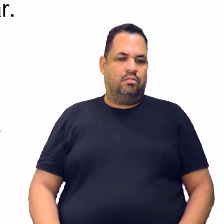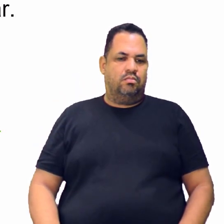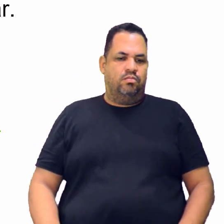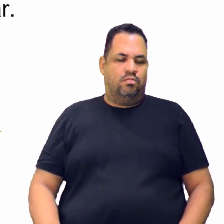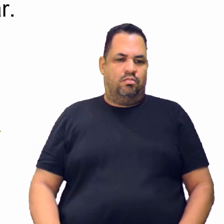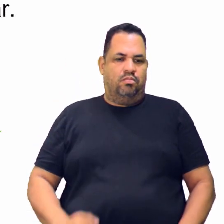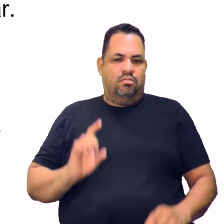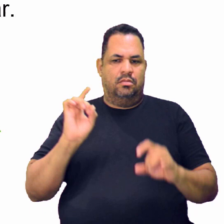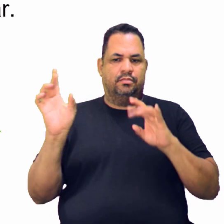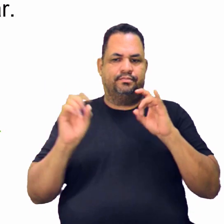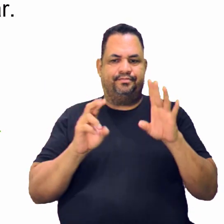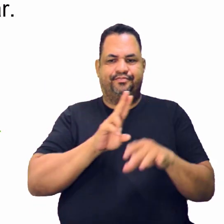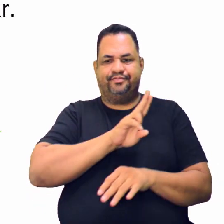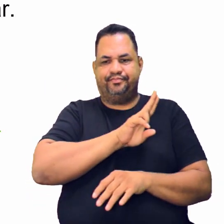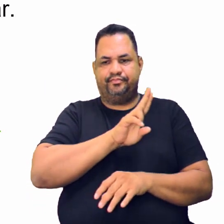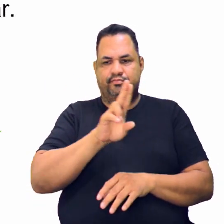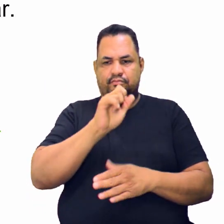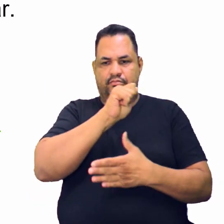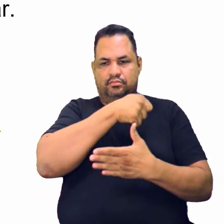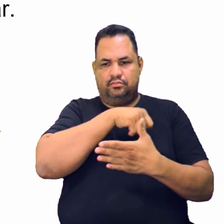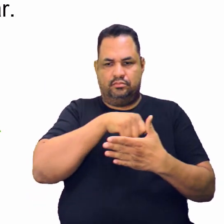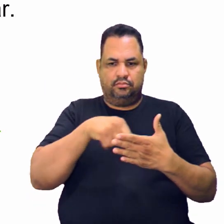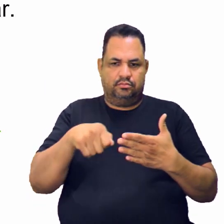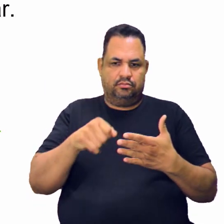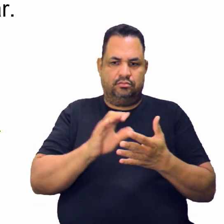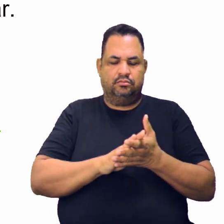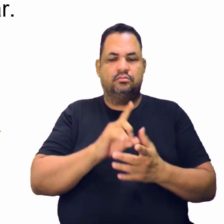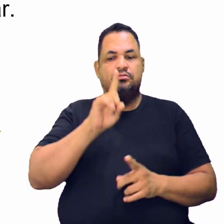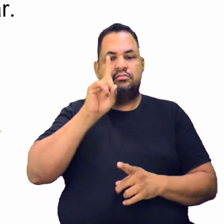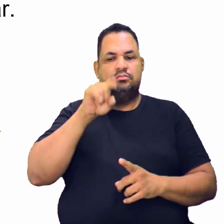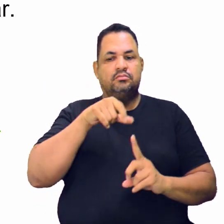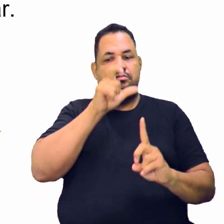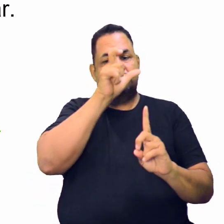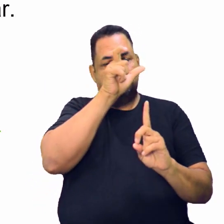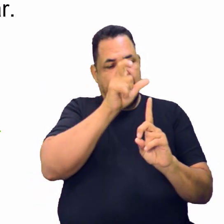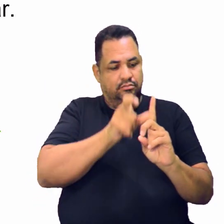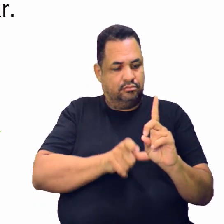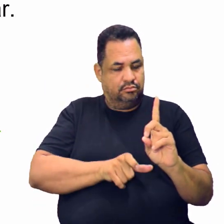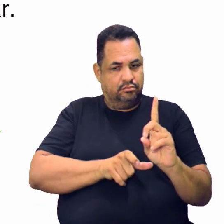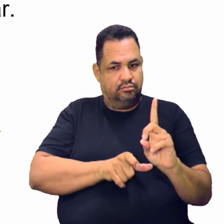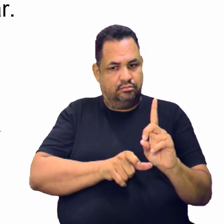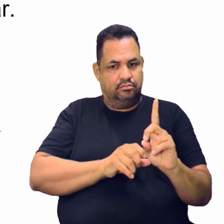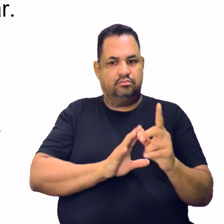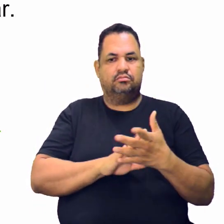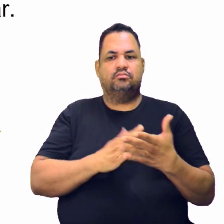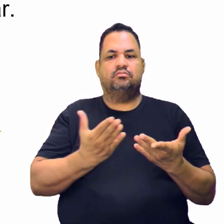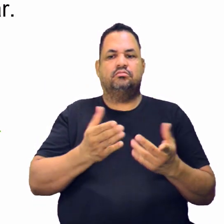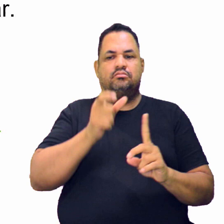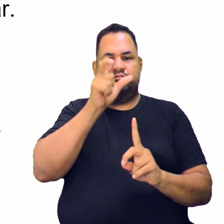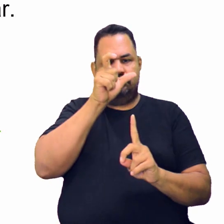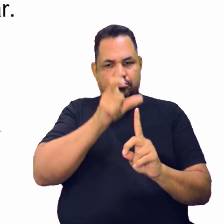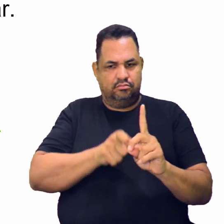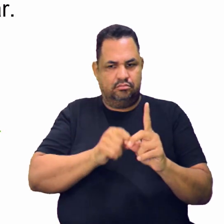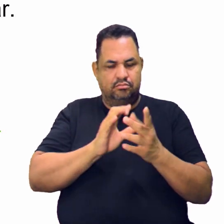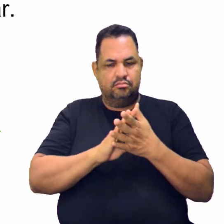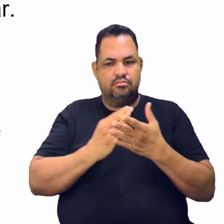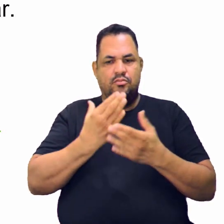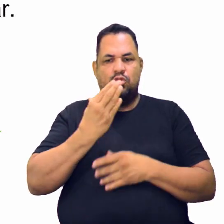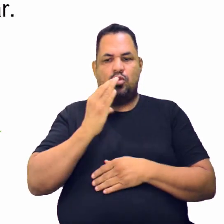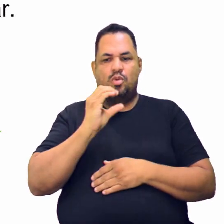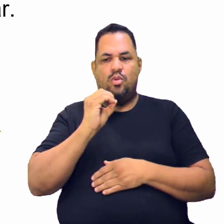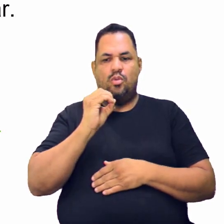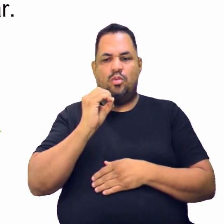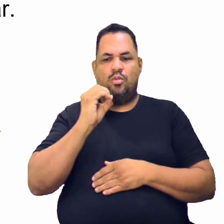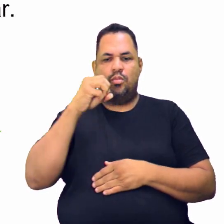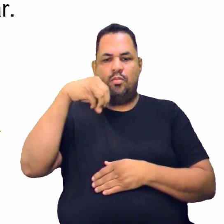Então, cada nome que eu escrevi aqui, tá certo? É o núcleo. Então, é um sujeito composto,